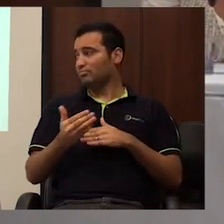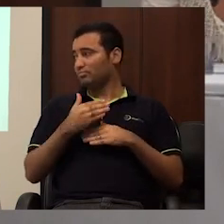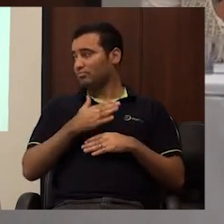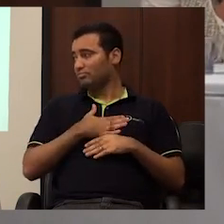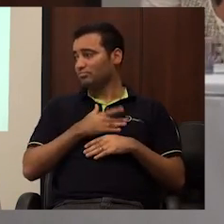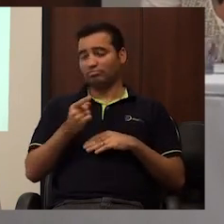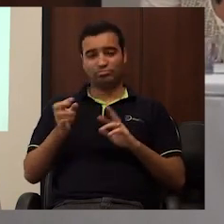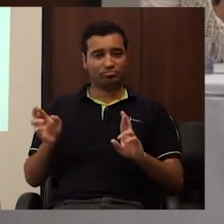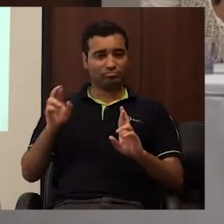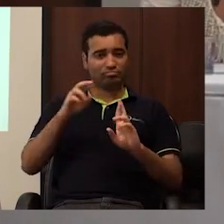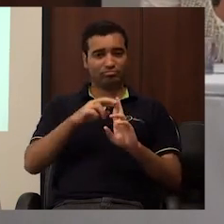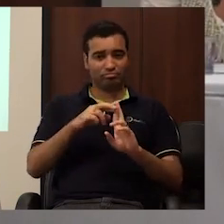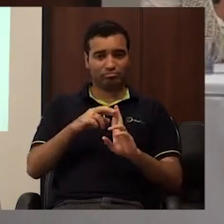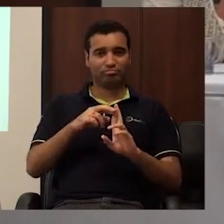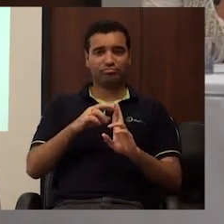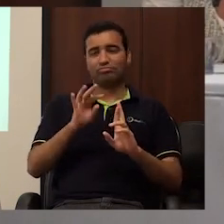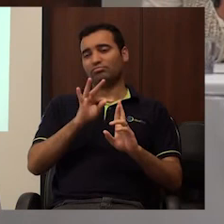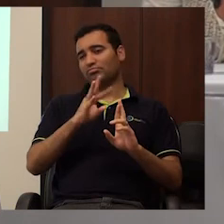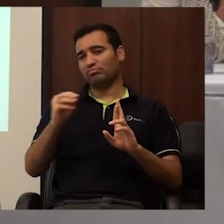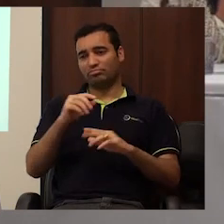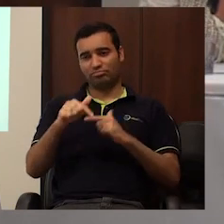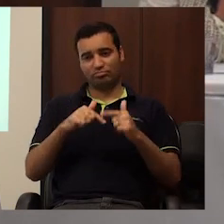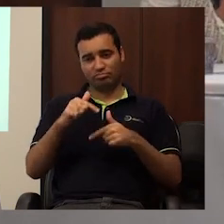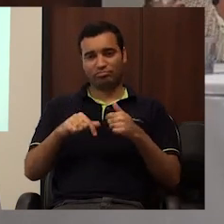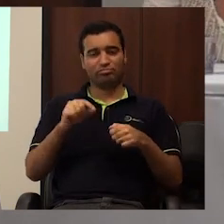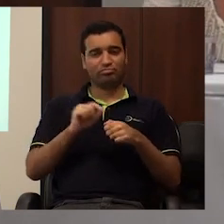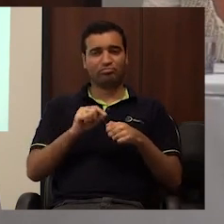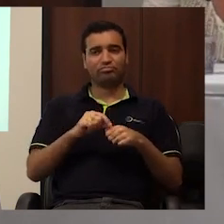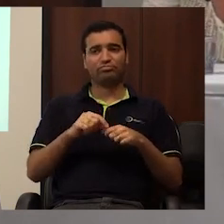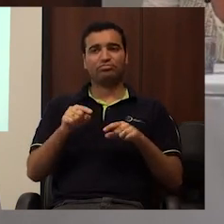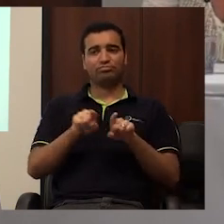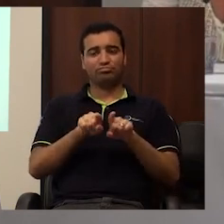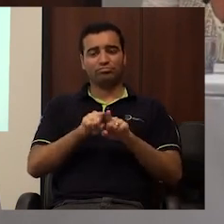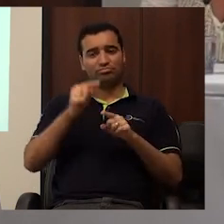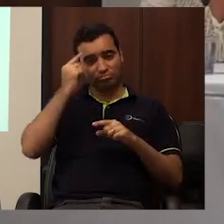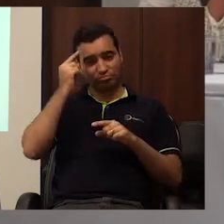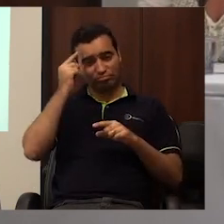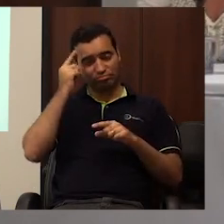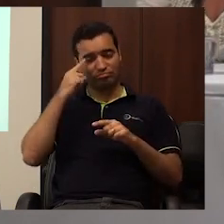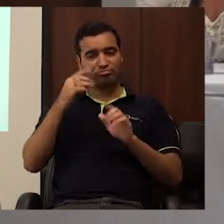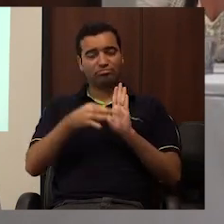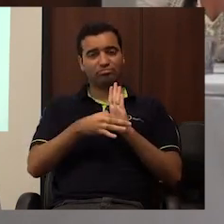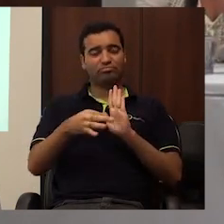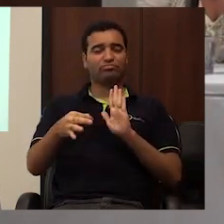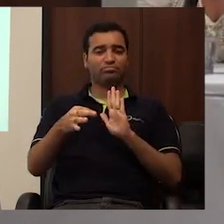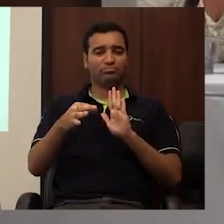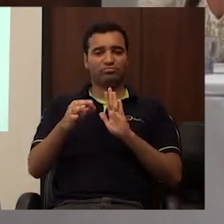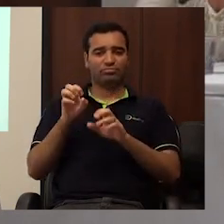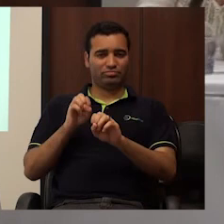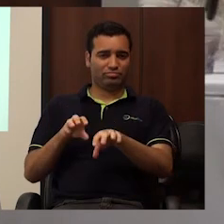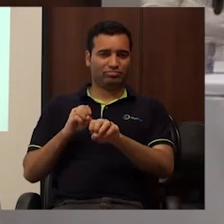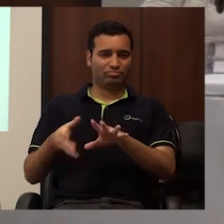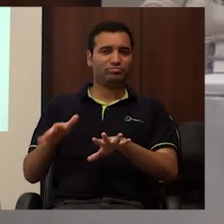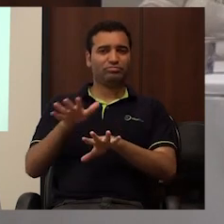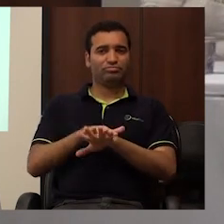uma referência para todos os demais trabalhos que eu venho desenvolvendo e para pensar essa perspectiva da educação inclusiva, né?